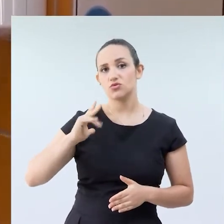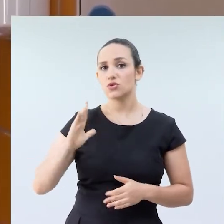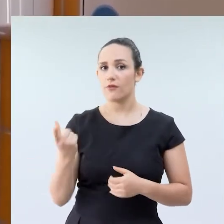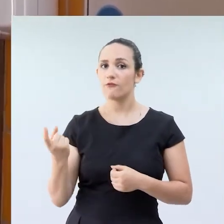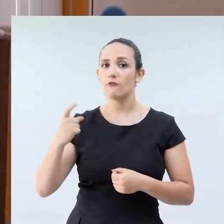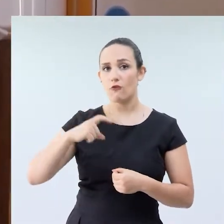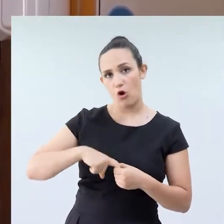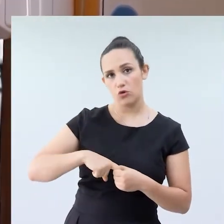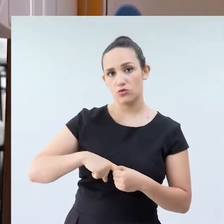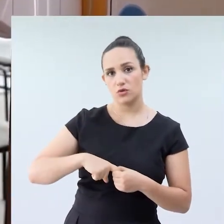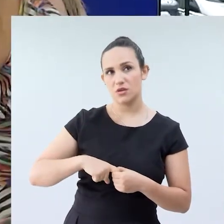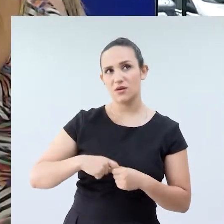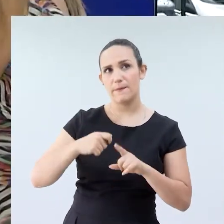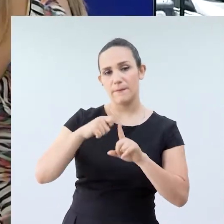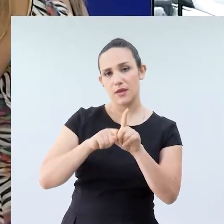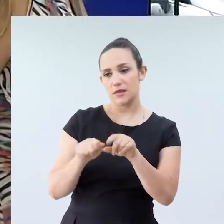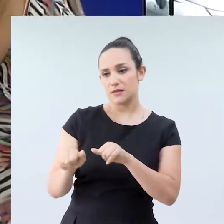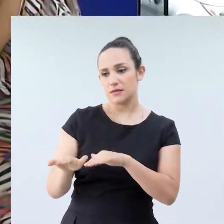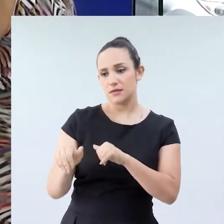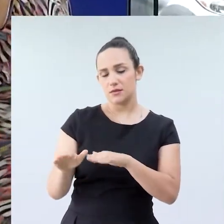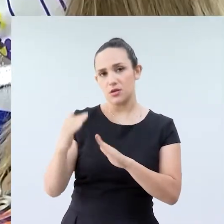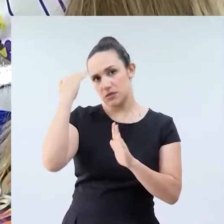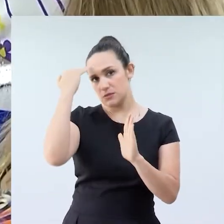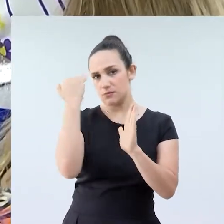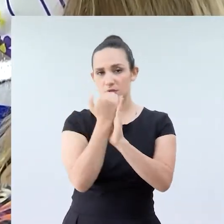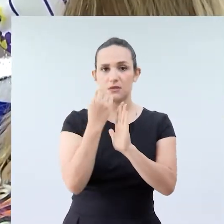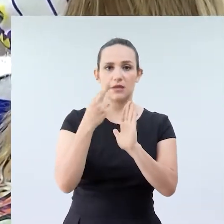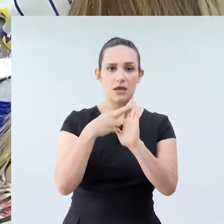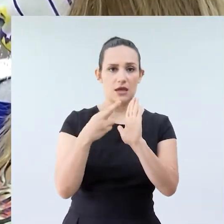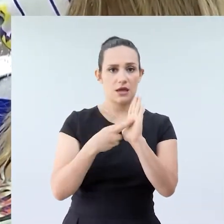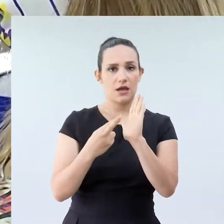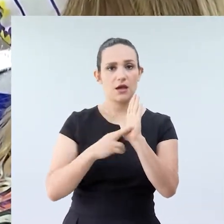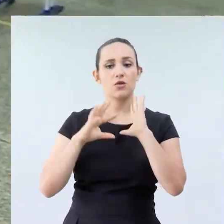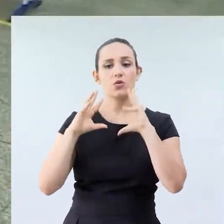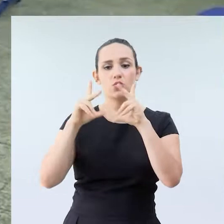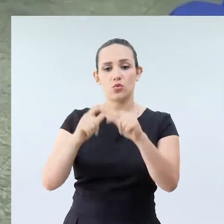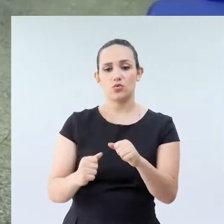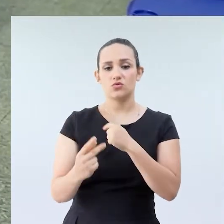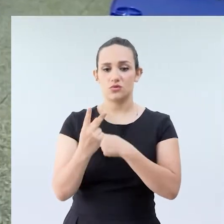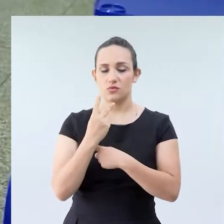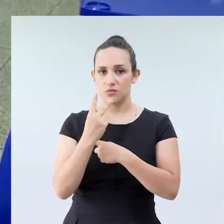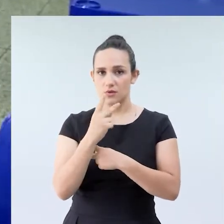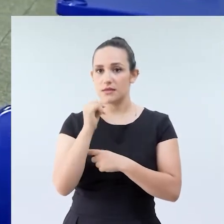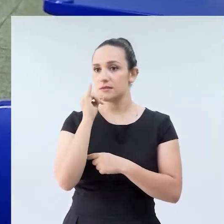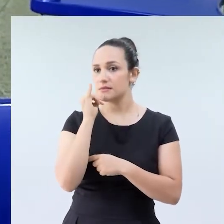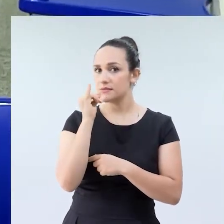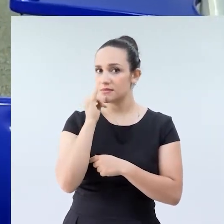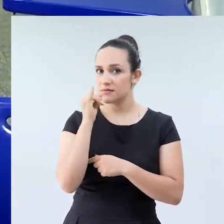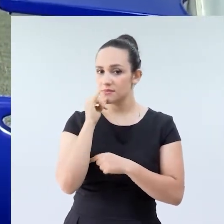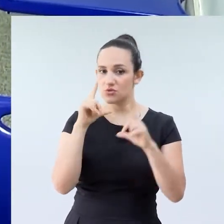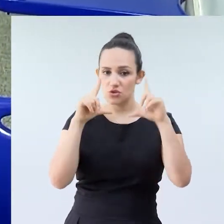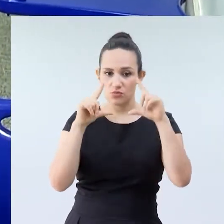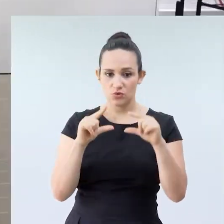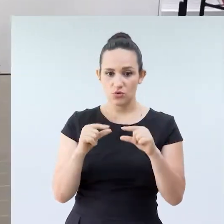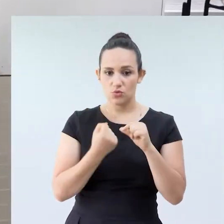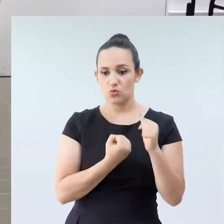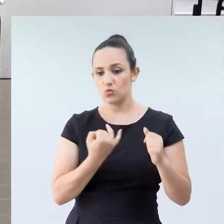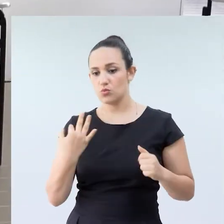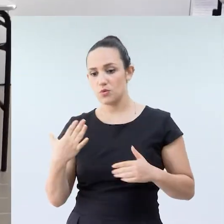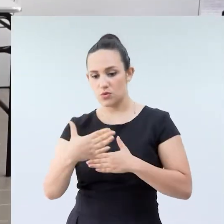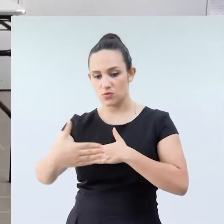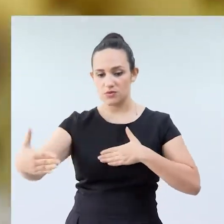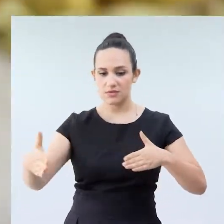voltaram às aulas em setembro, seguindo protocolos de biossegurança. como a redução de turmas, de horários e